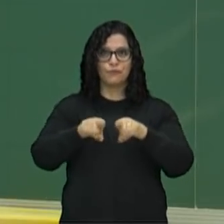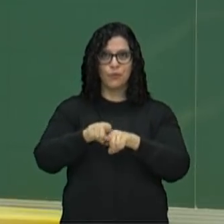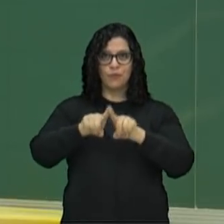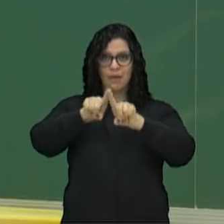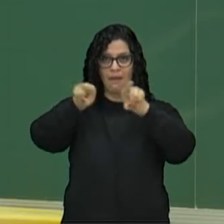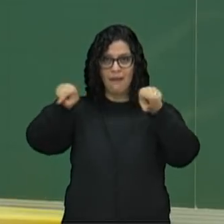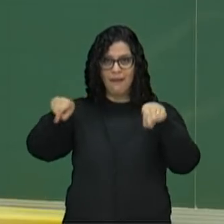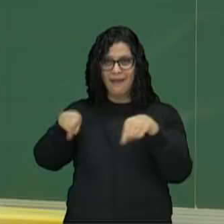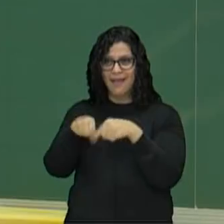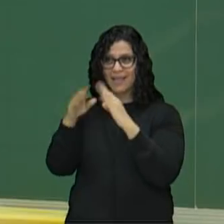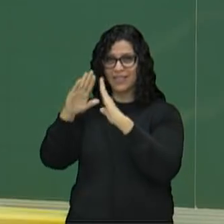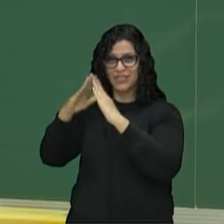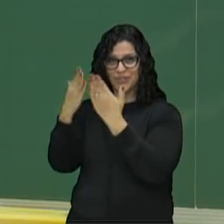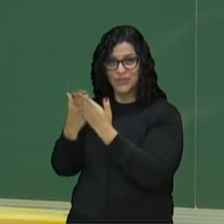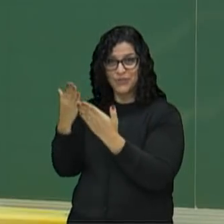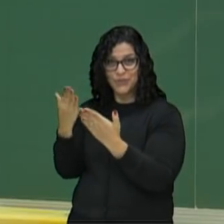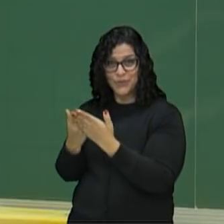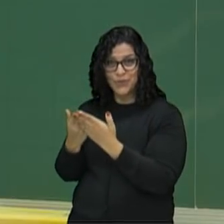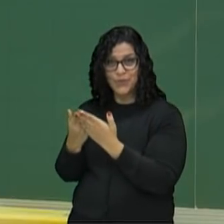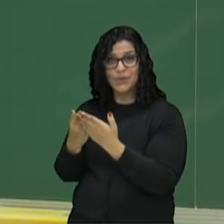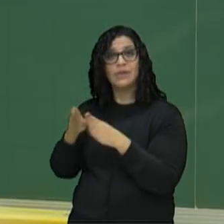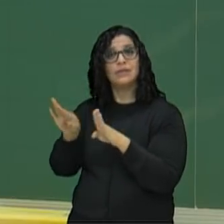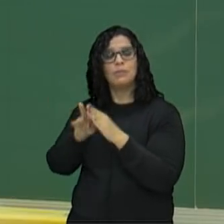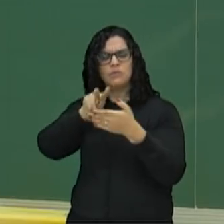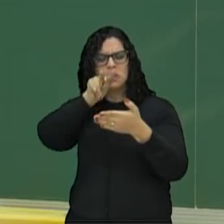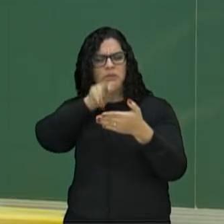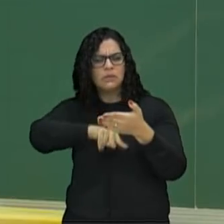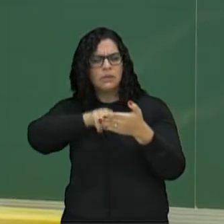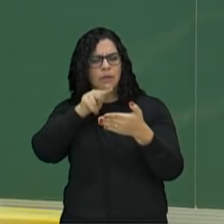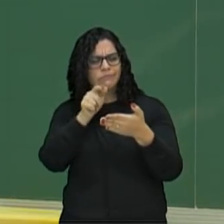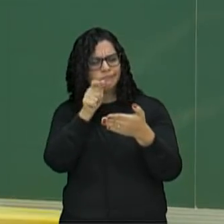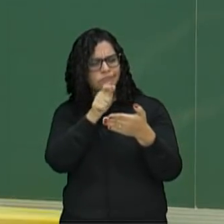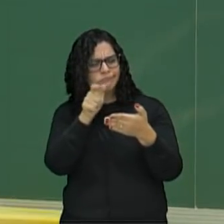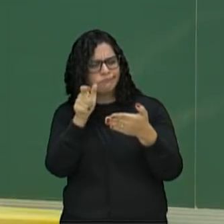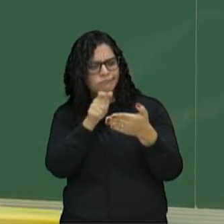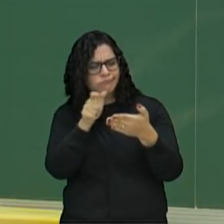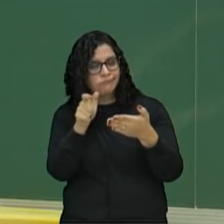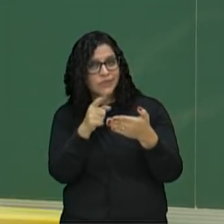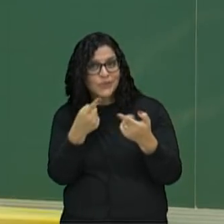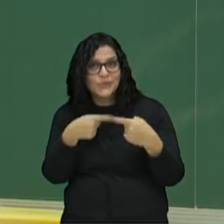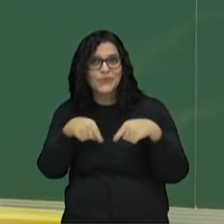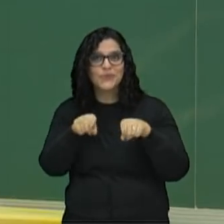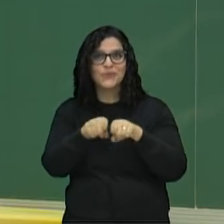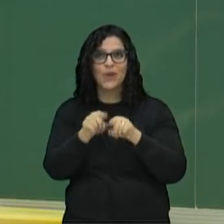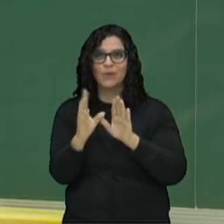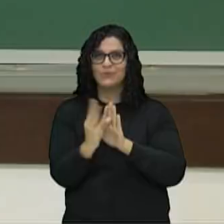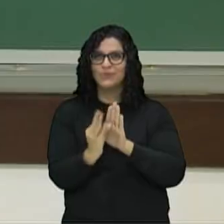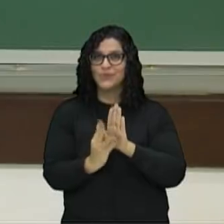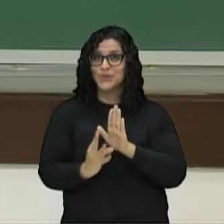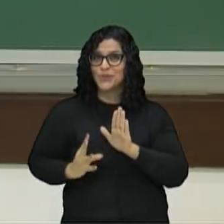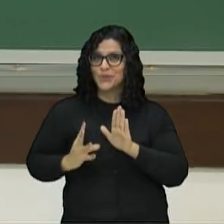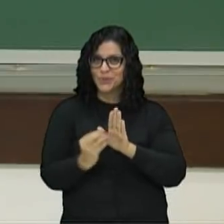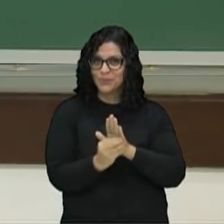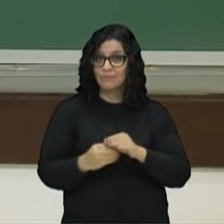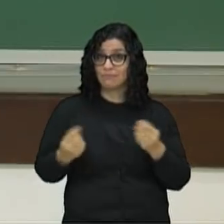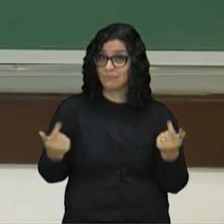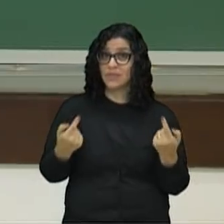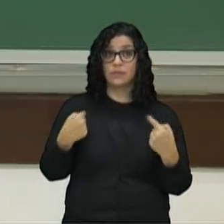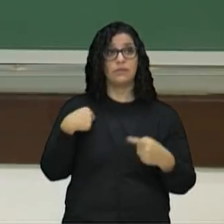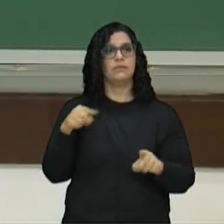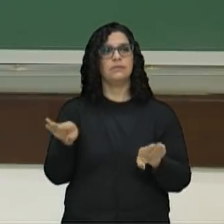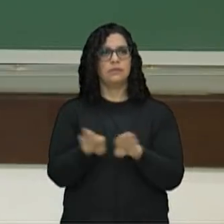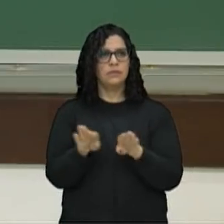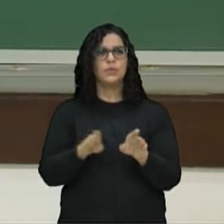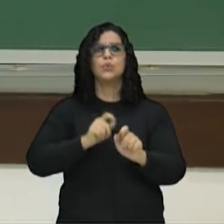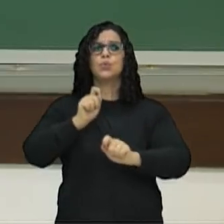aulas, aí você pode fazer aquela leitura legal, recapitular tudo, ok? Nós veremos